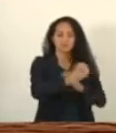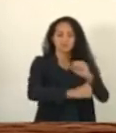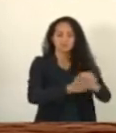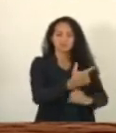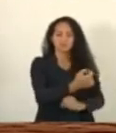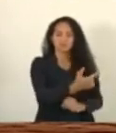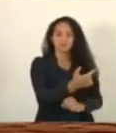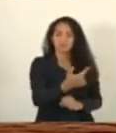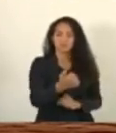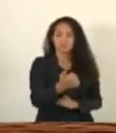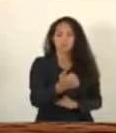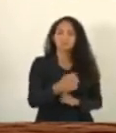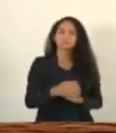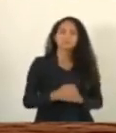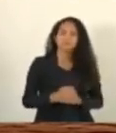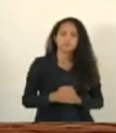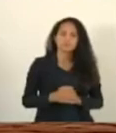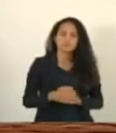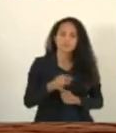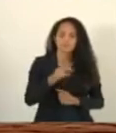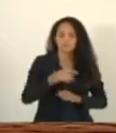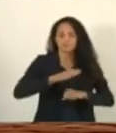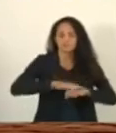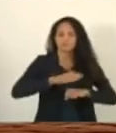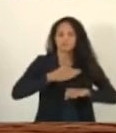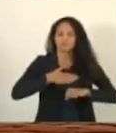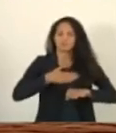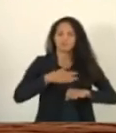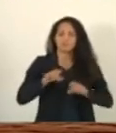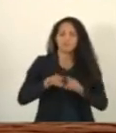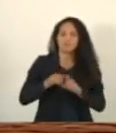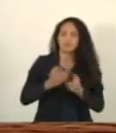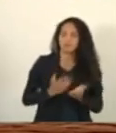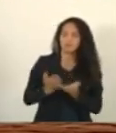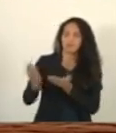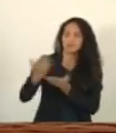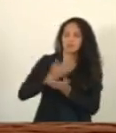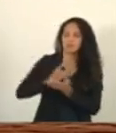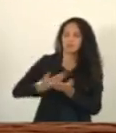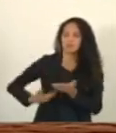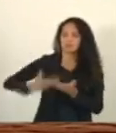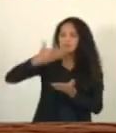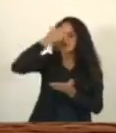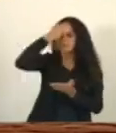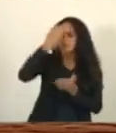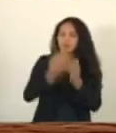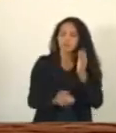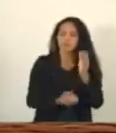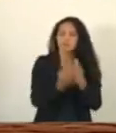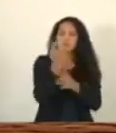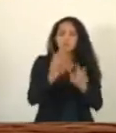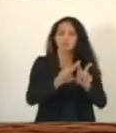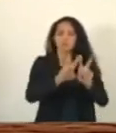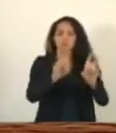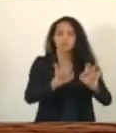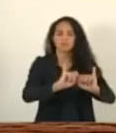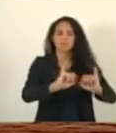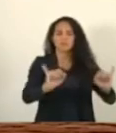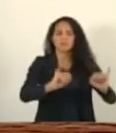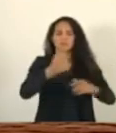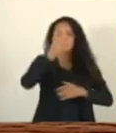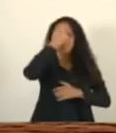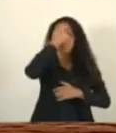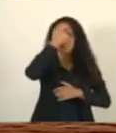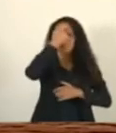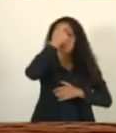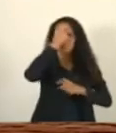7807-2021 desse deputado ao governador do Estado para criar uma campanha de conscientização em